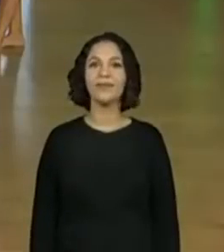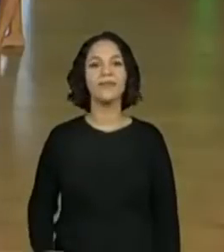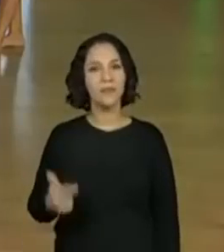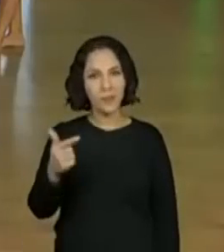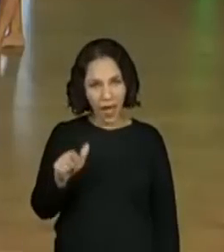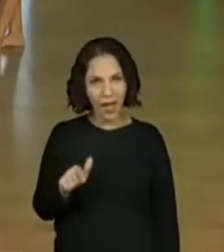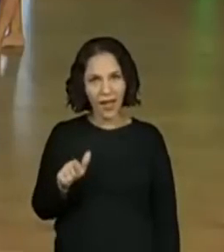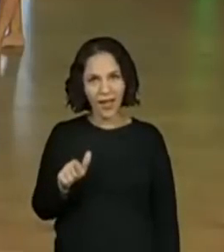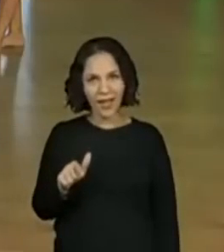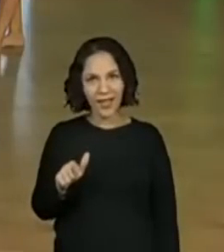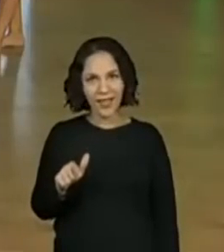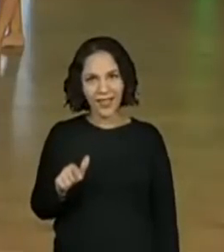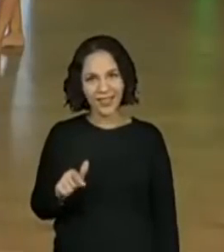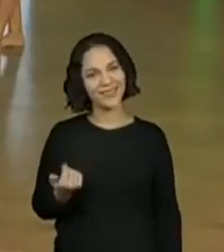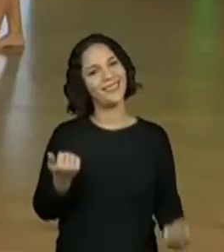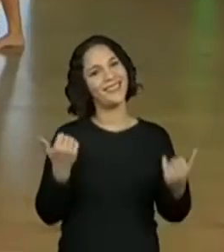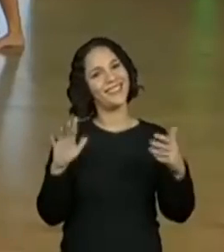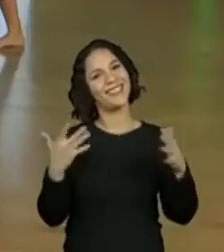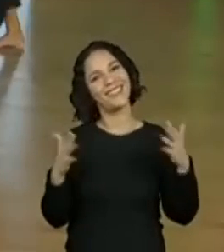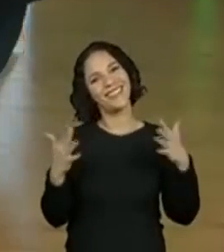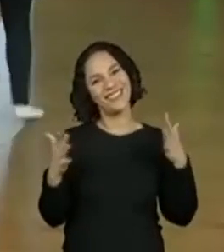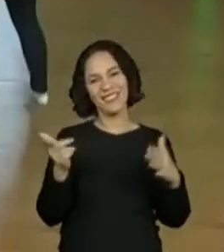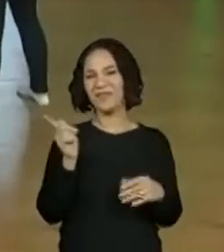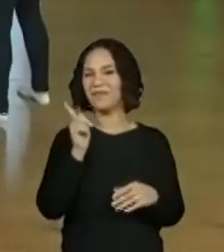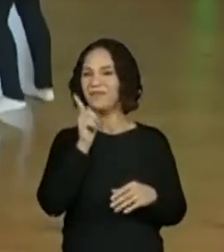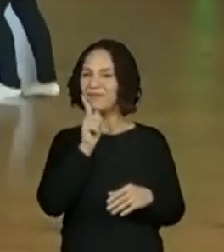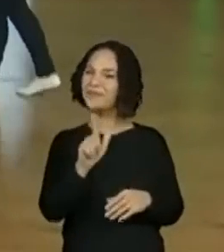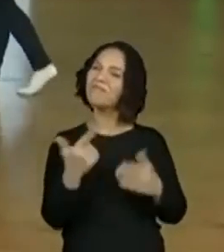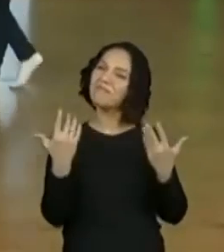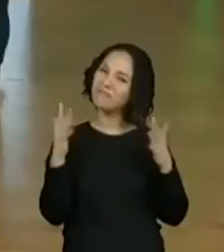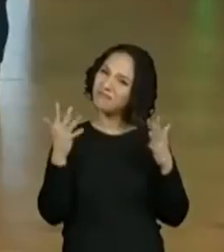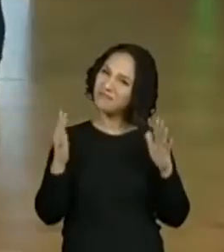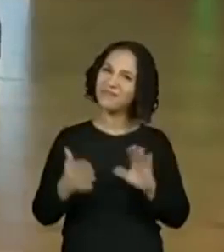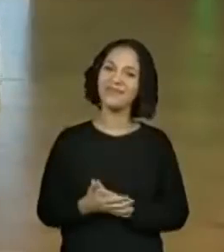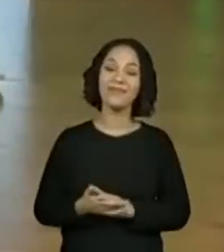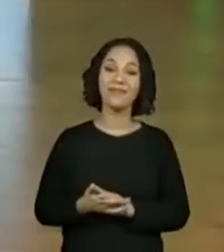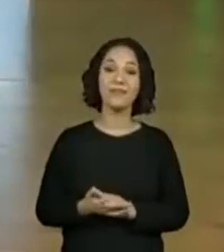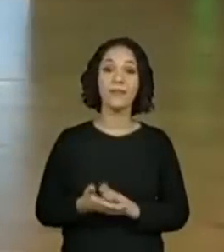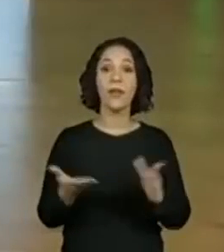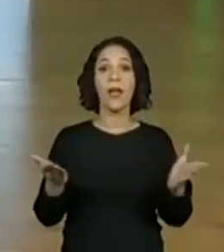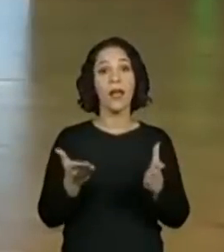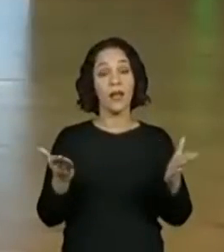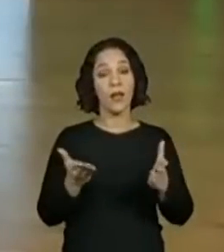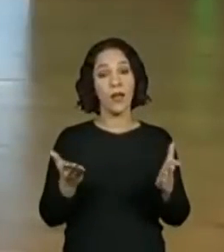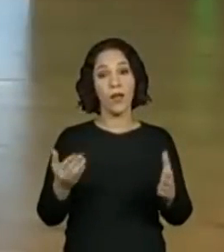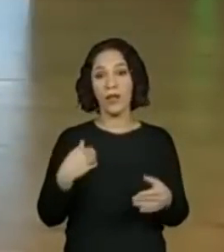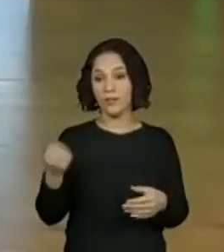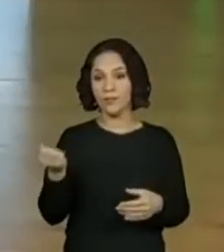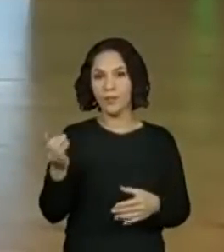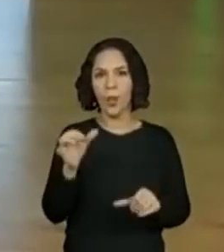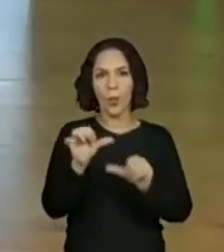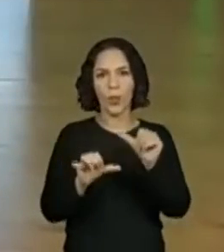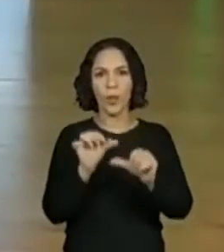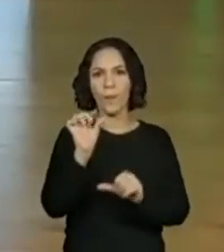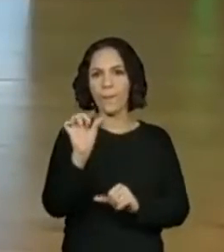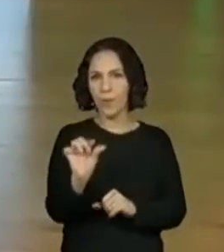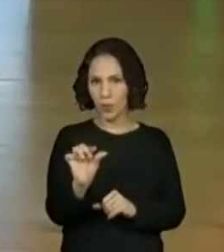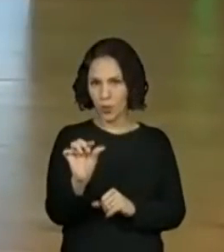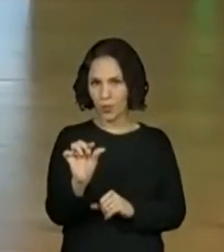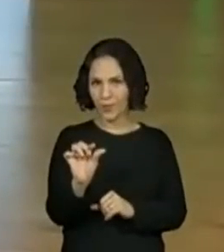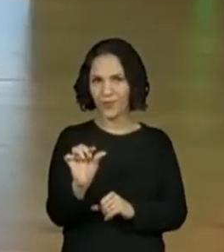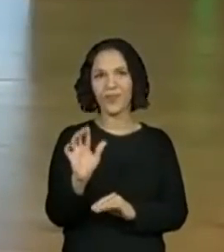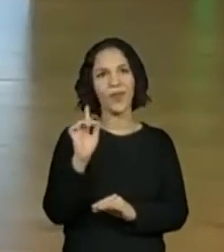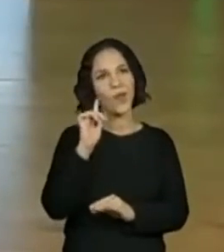Quadrado. E quadrado. Legal. Muito bom. Agora eu jogo e aí a gente vai mudar um pouquinho, não é? Já vai